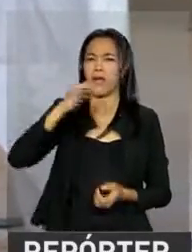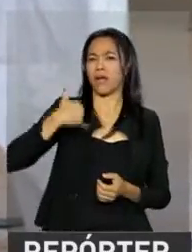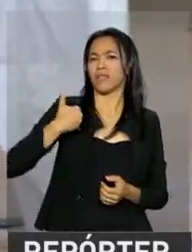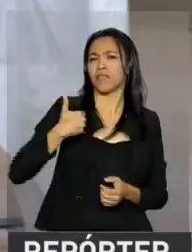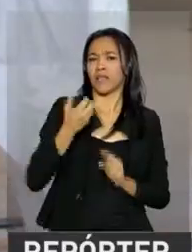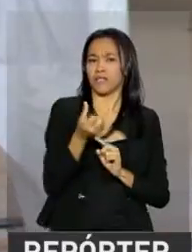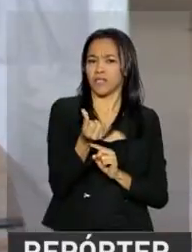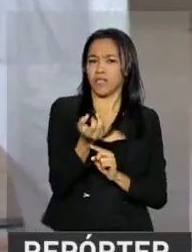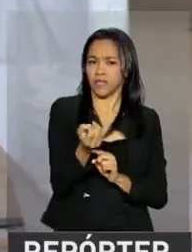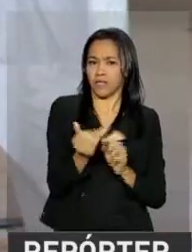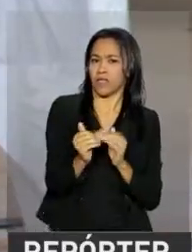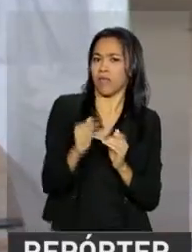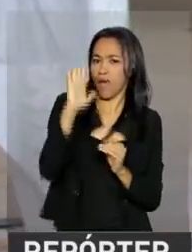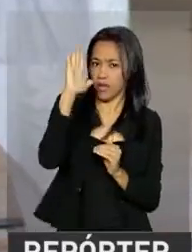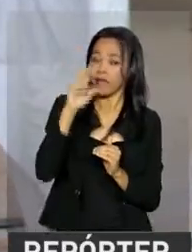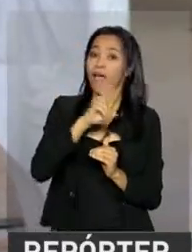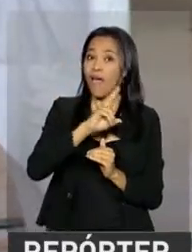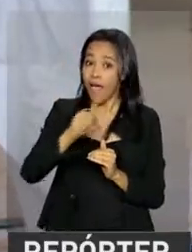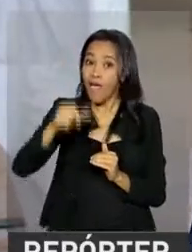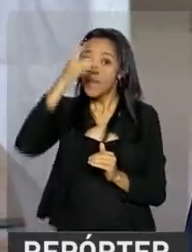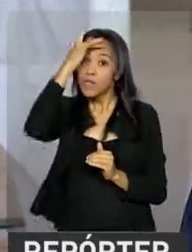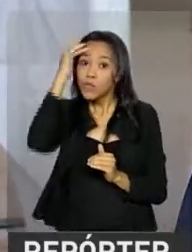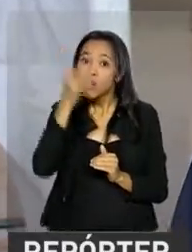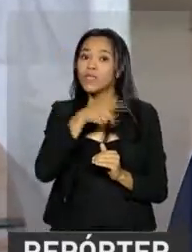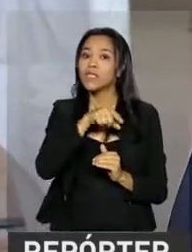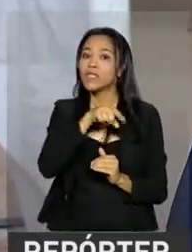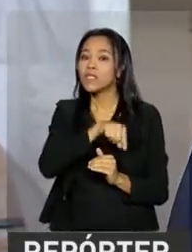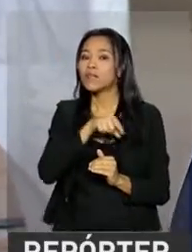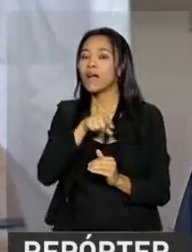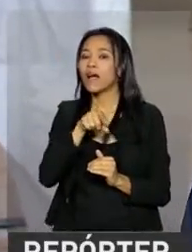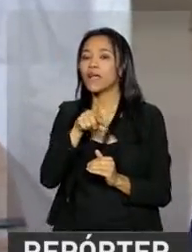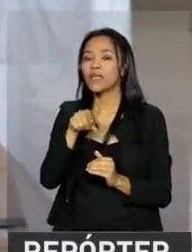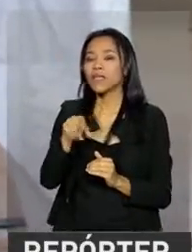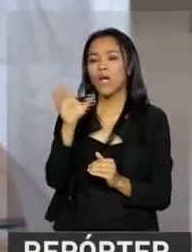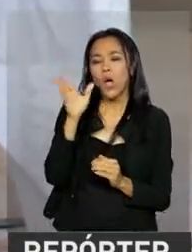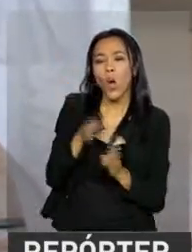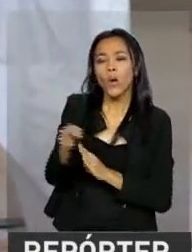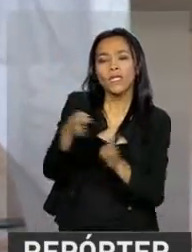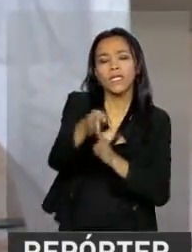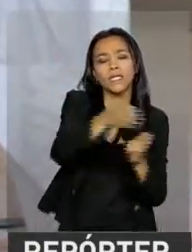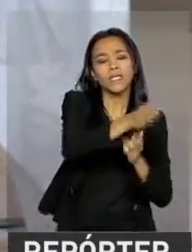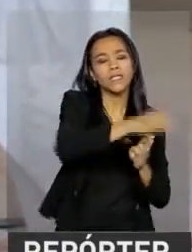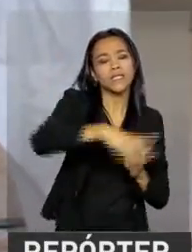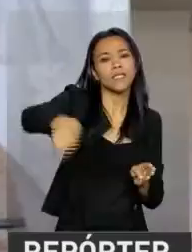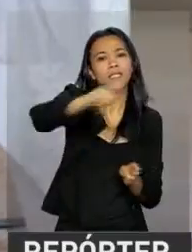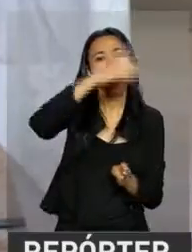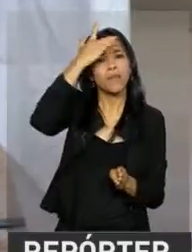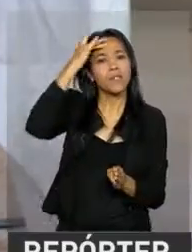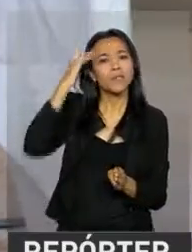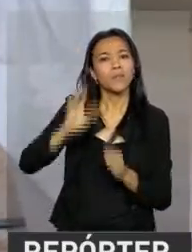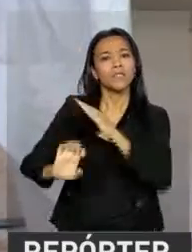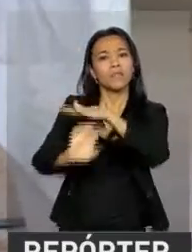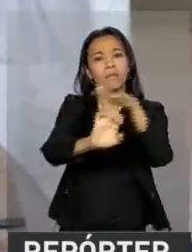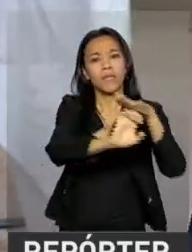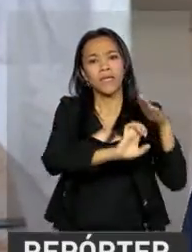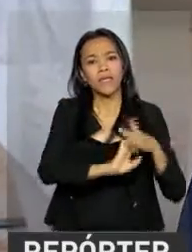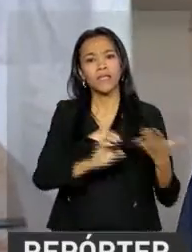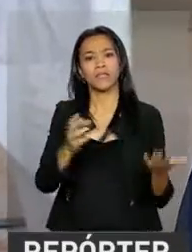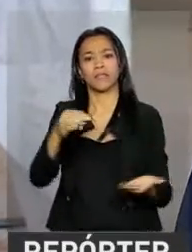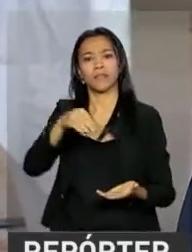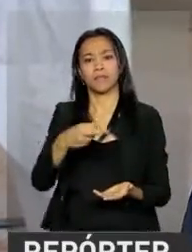de idade vão atuar como consultores de crédito para orientar donos de pequenos negócios a